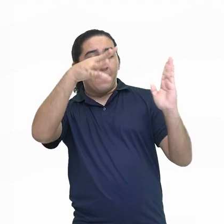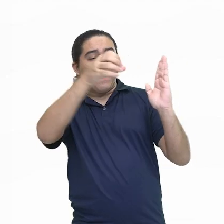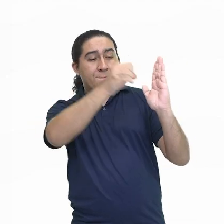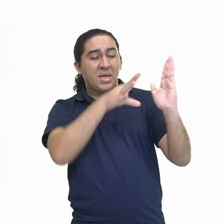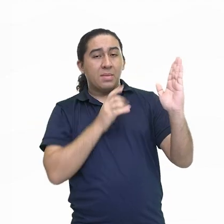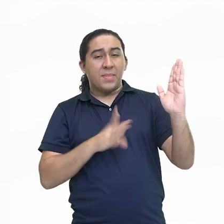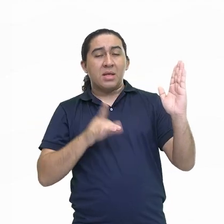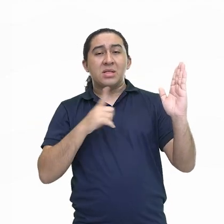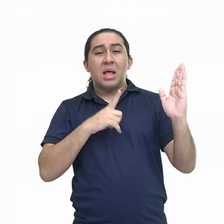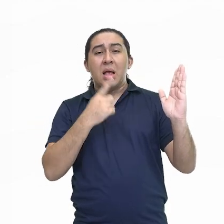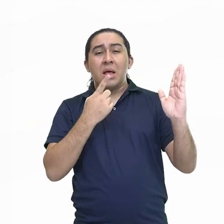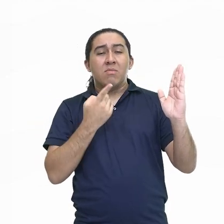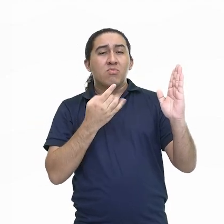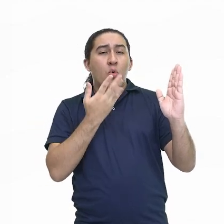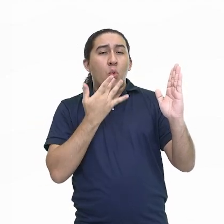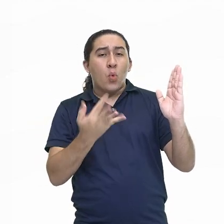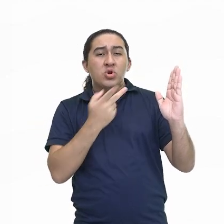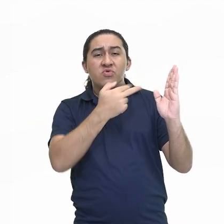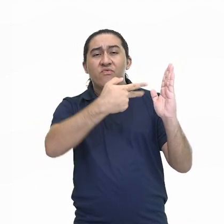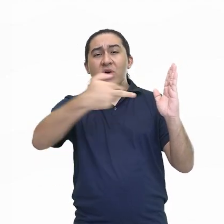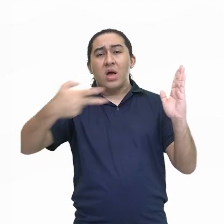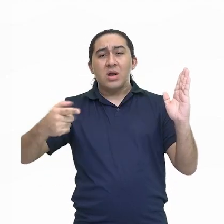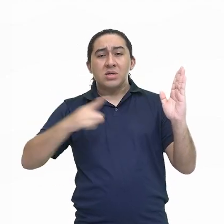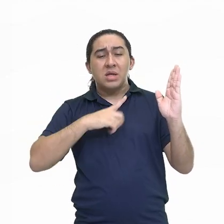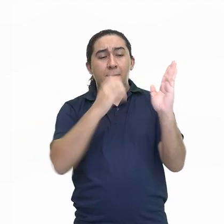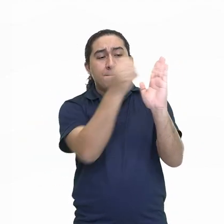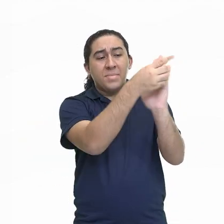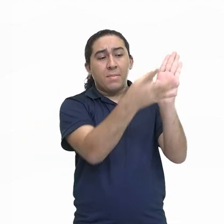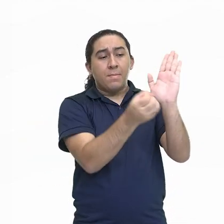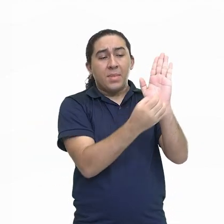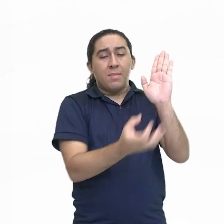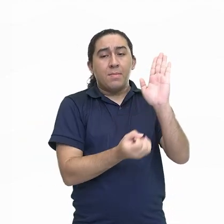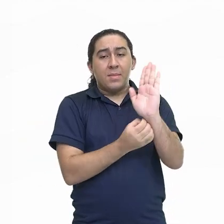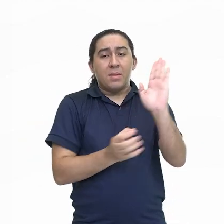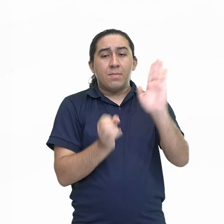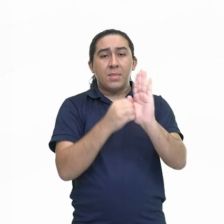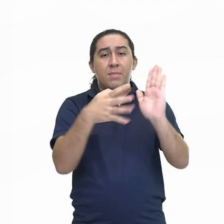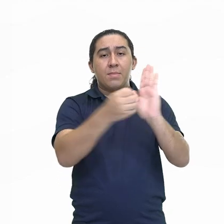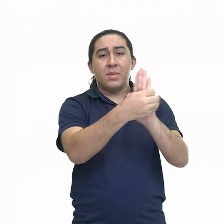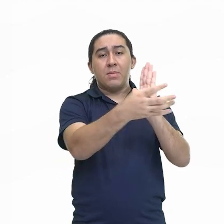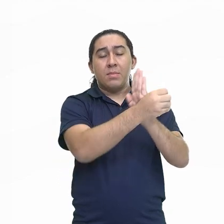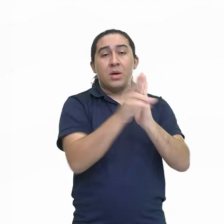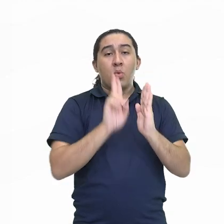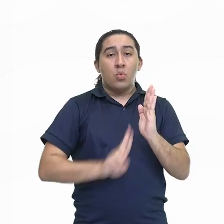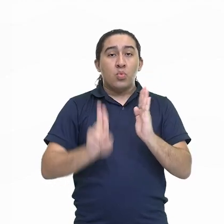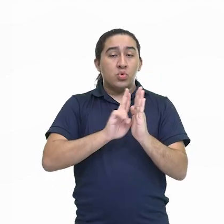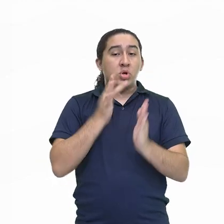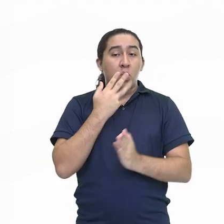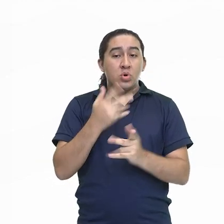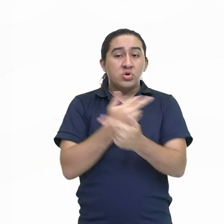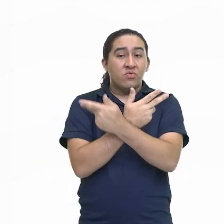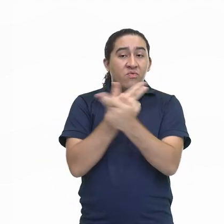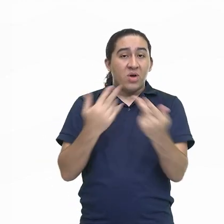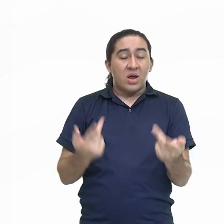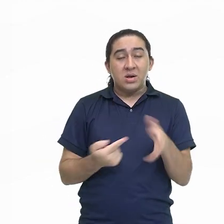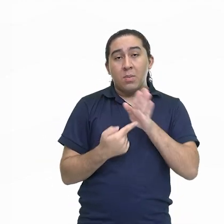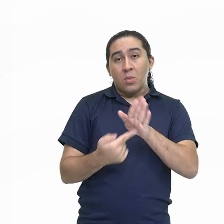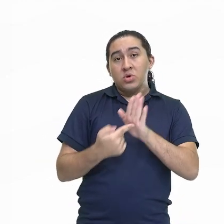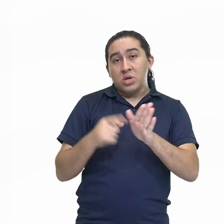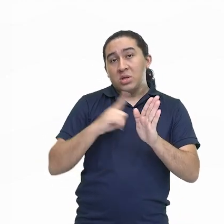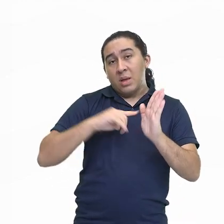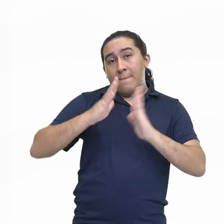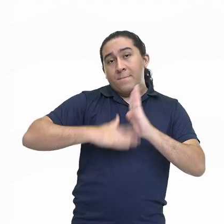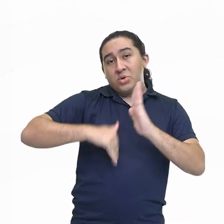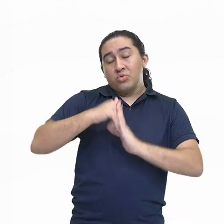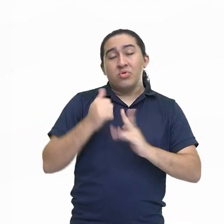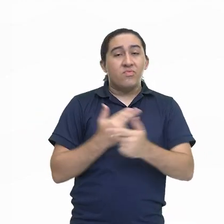essa performance, né? Aplicando tinta de forma gestual, usando o corpo e gestos amplos para criar composições dinâmicas.